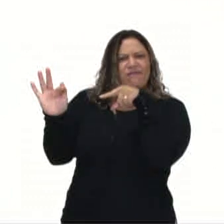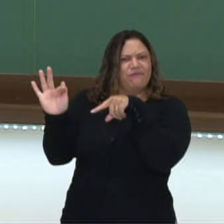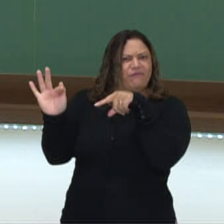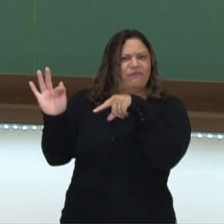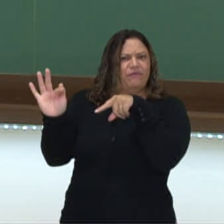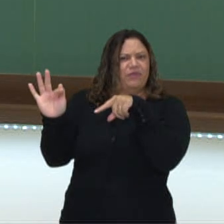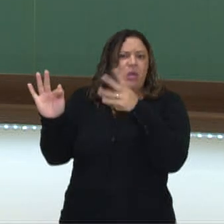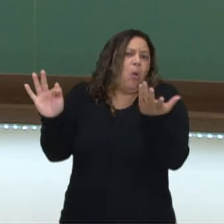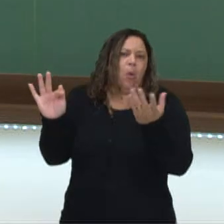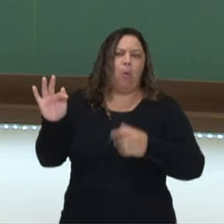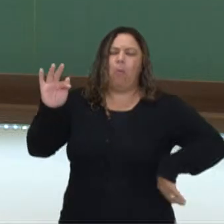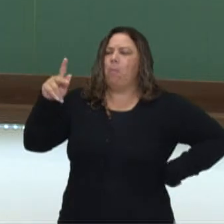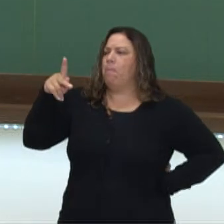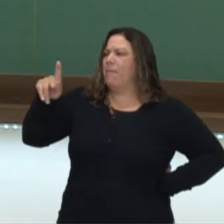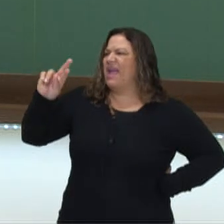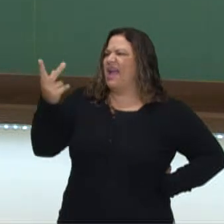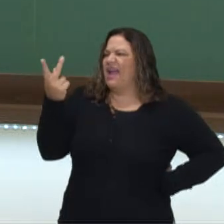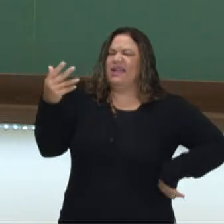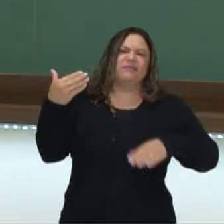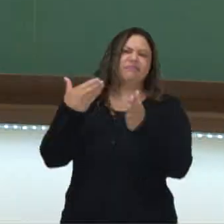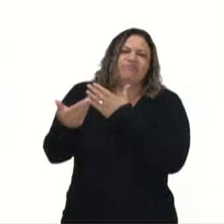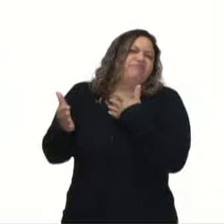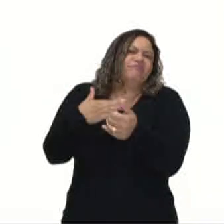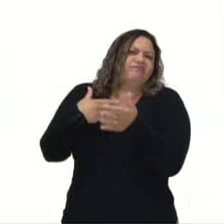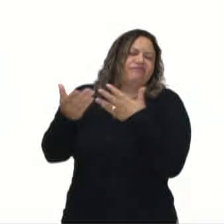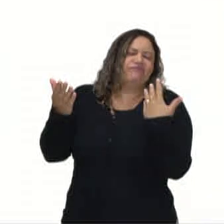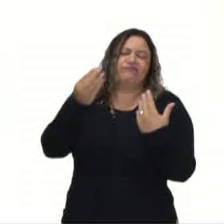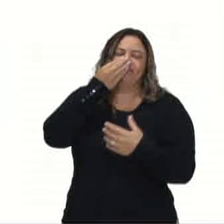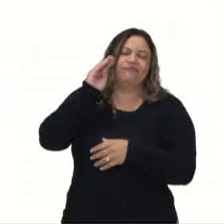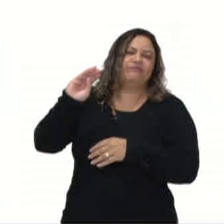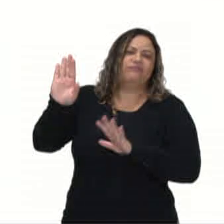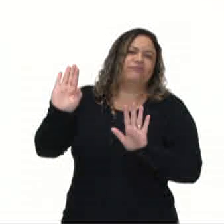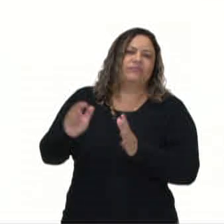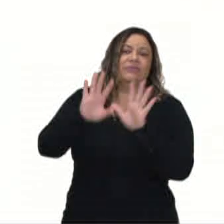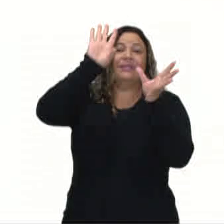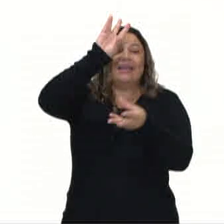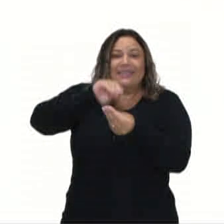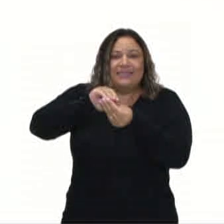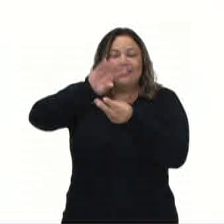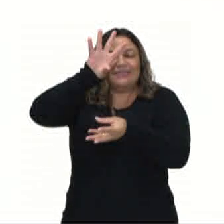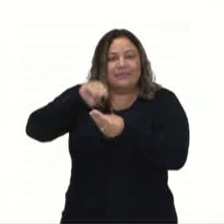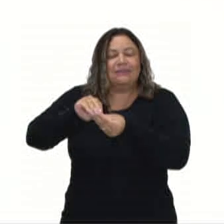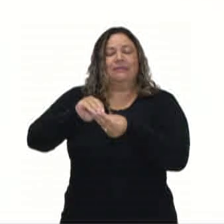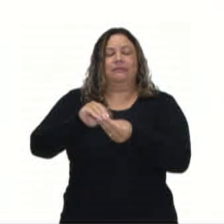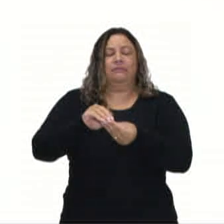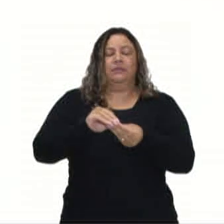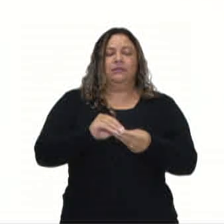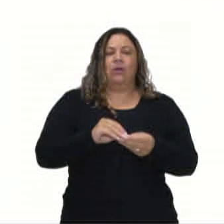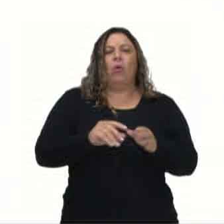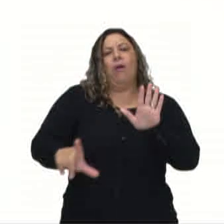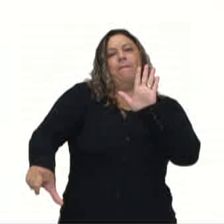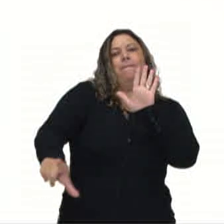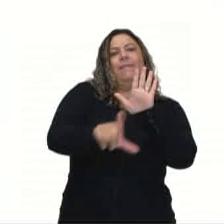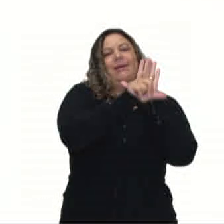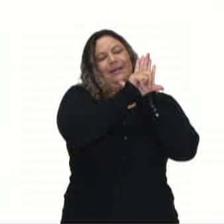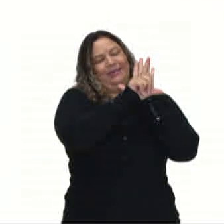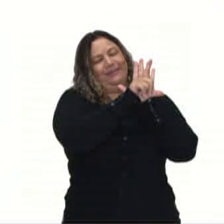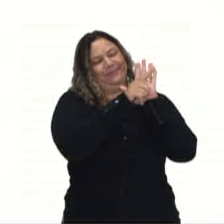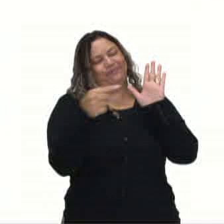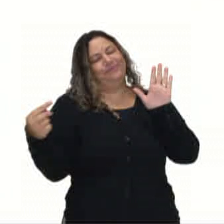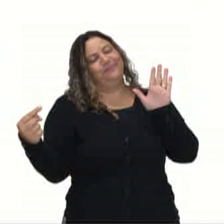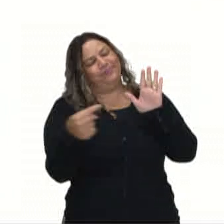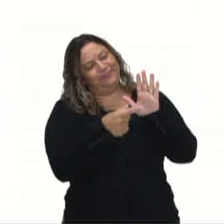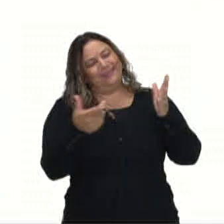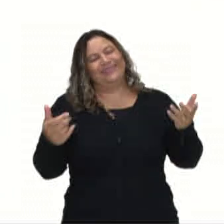ou o PH como o PH. A simplificação ortográfica obedece a uma lei fatal da natureza,